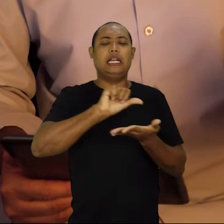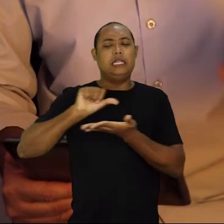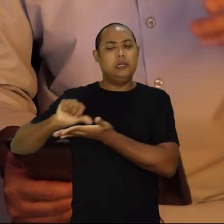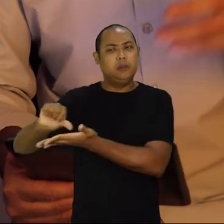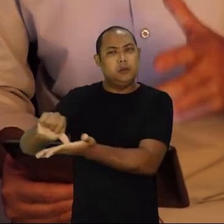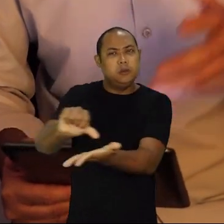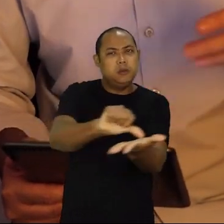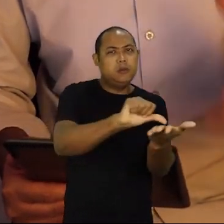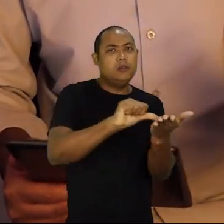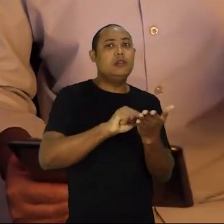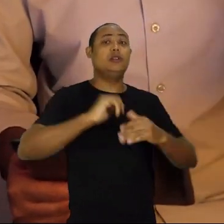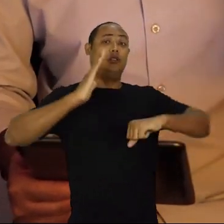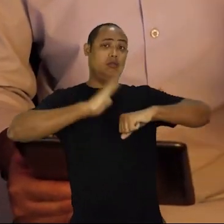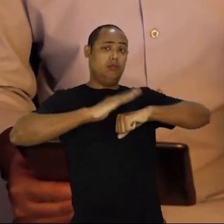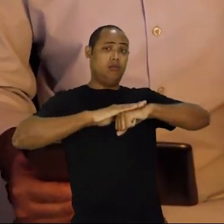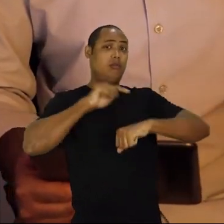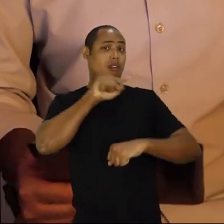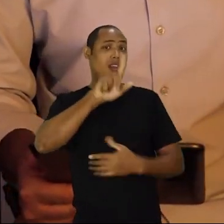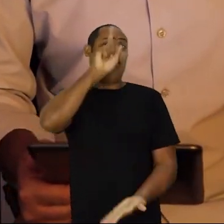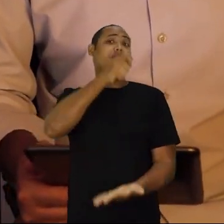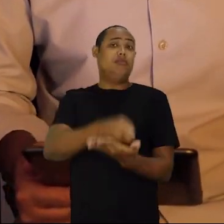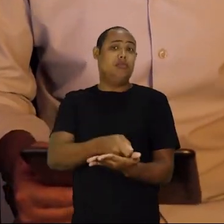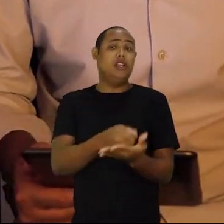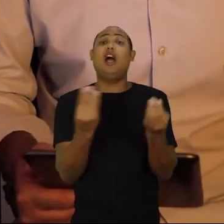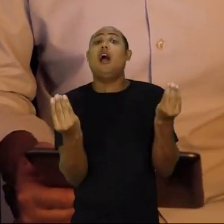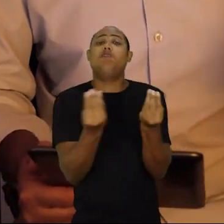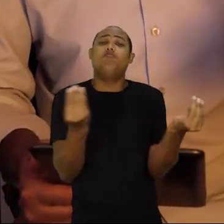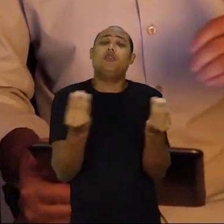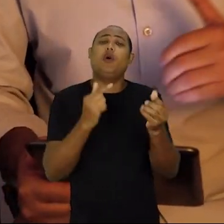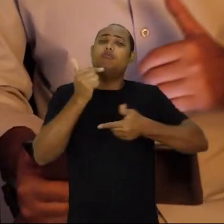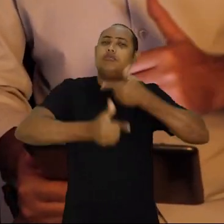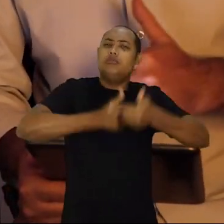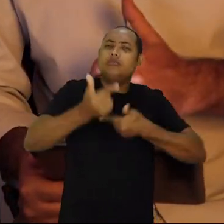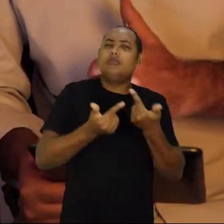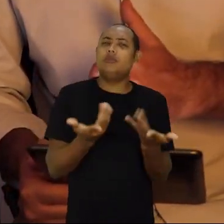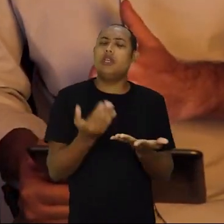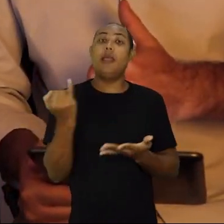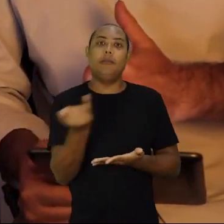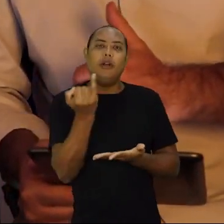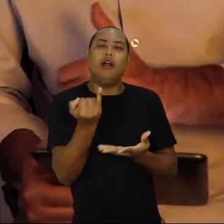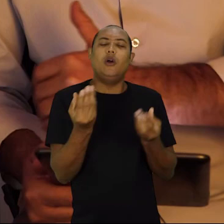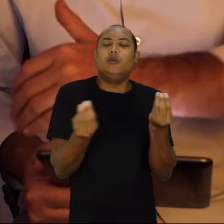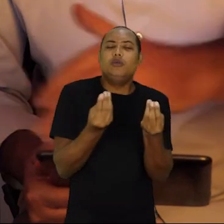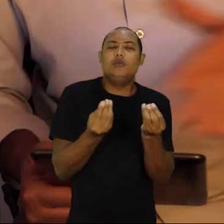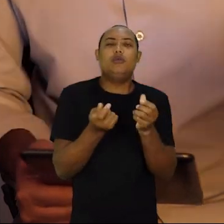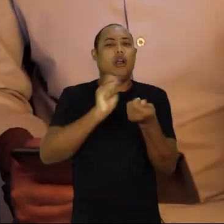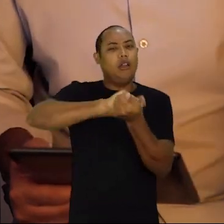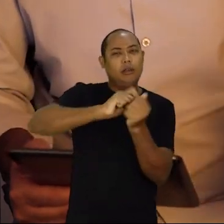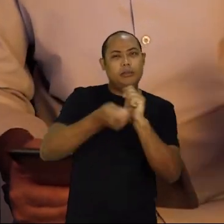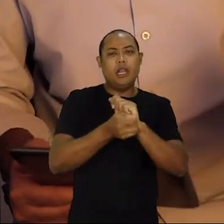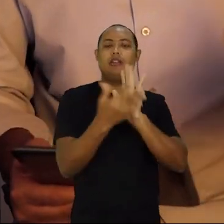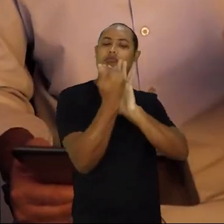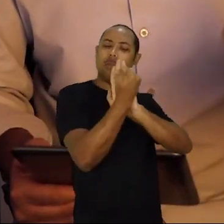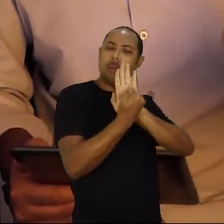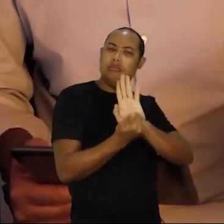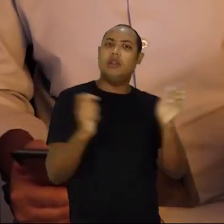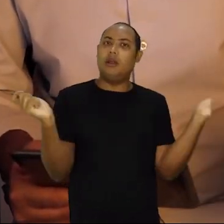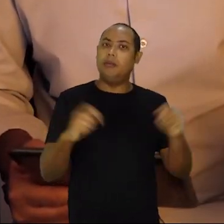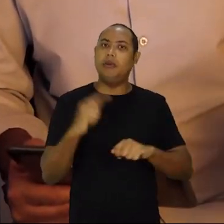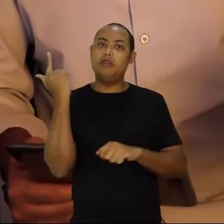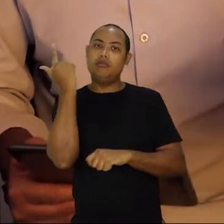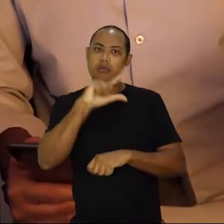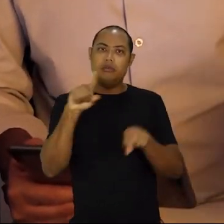indicaram que cada centro terá autonomia para definir a forma mais conveniente